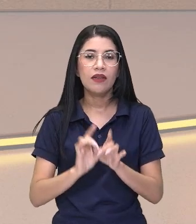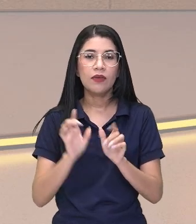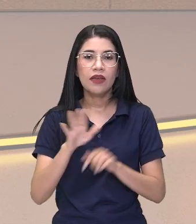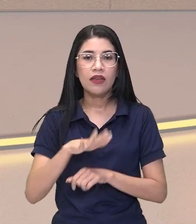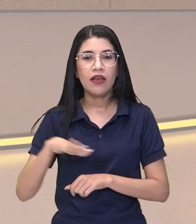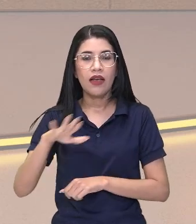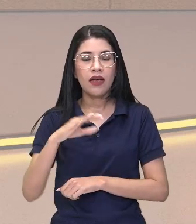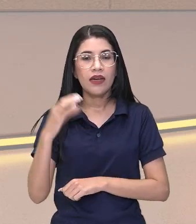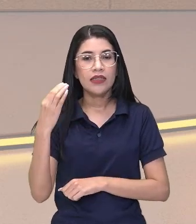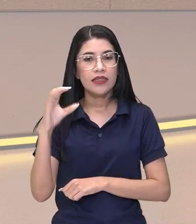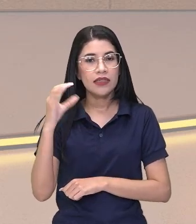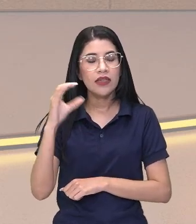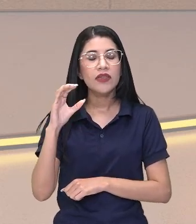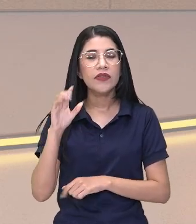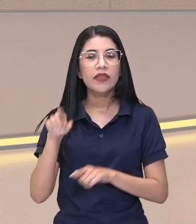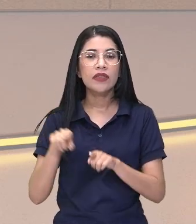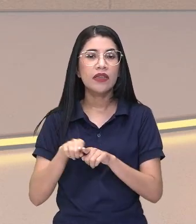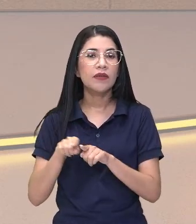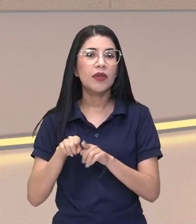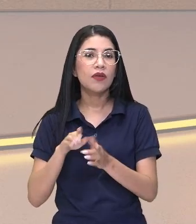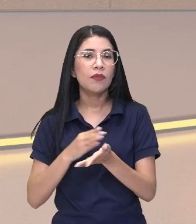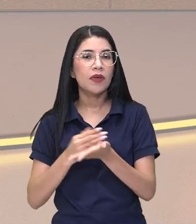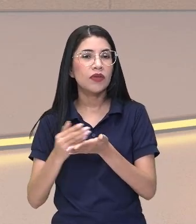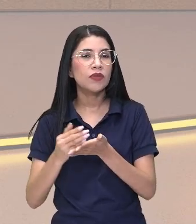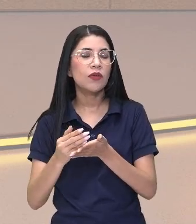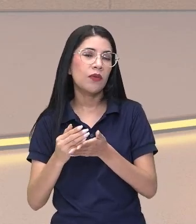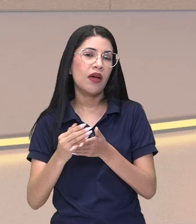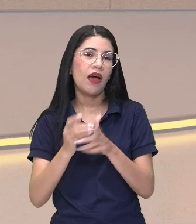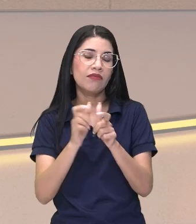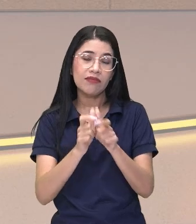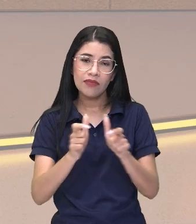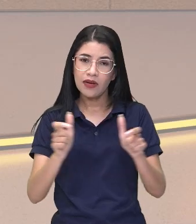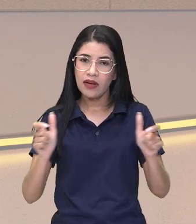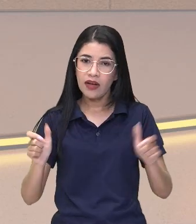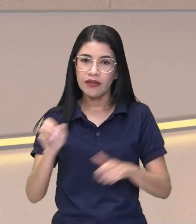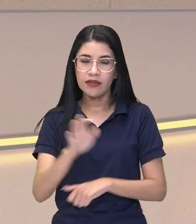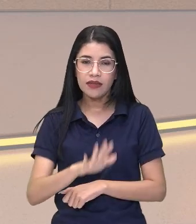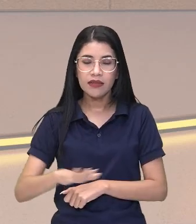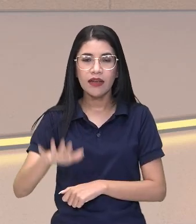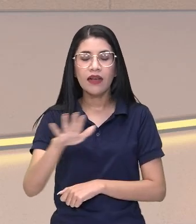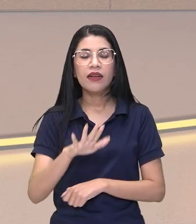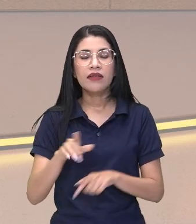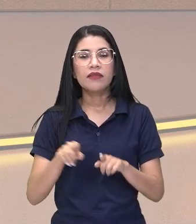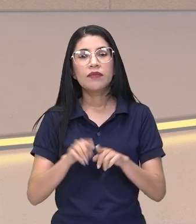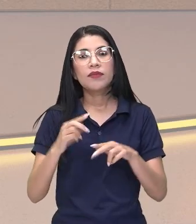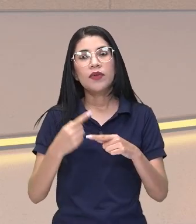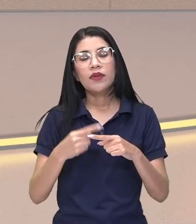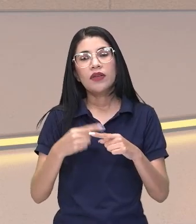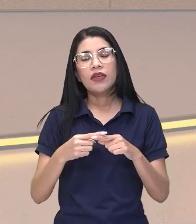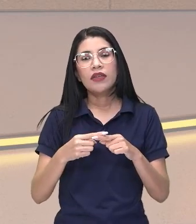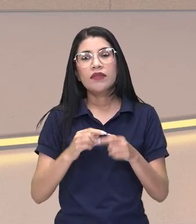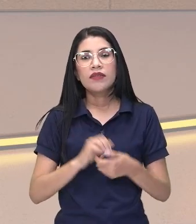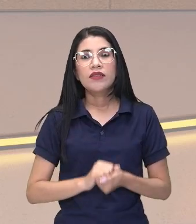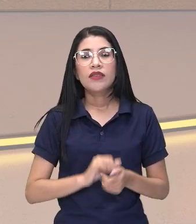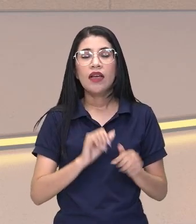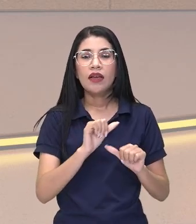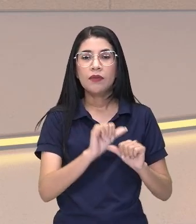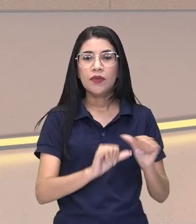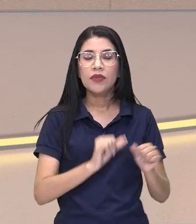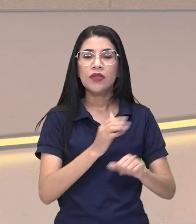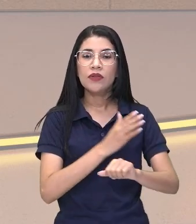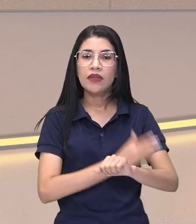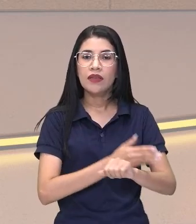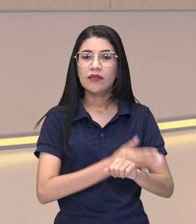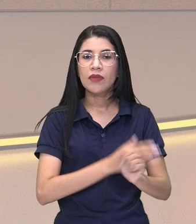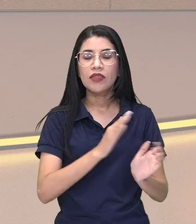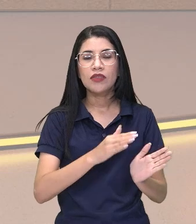científico que começa também aí a dominar então esse cenário. Por quê? Porque nós estamos então saindo dessa Baixa Idade Média